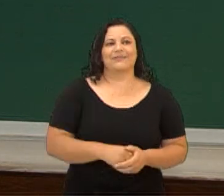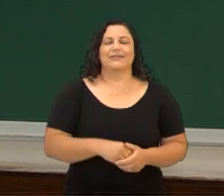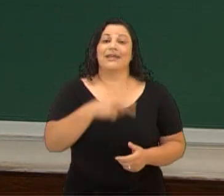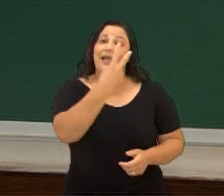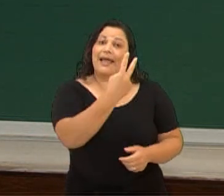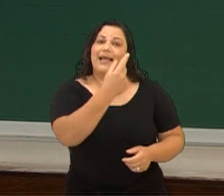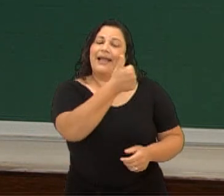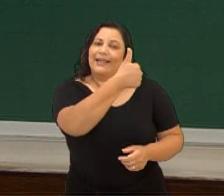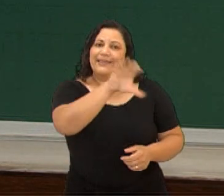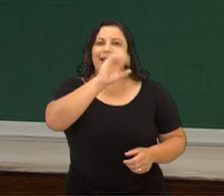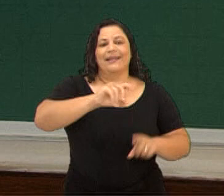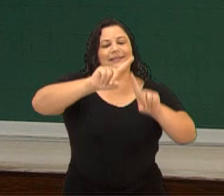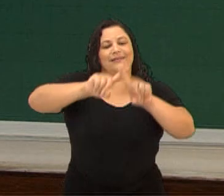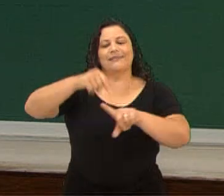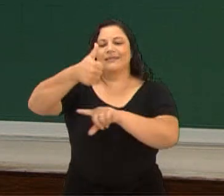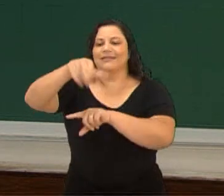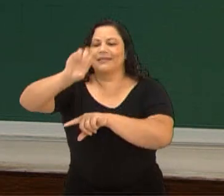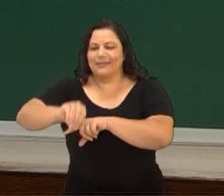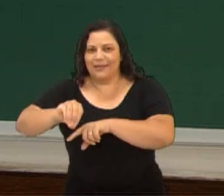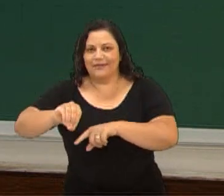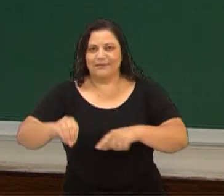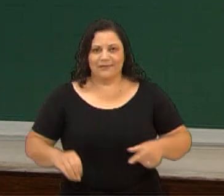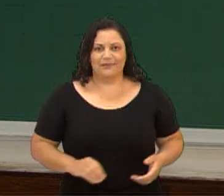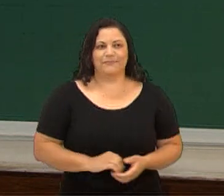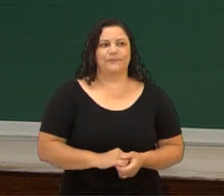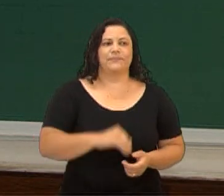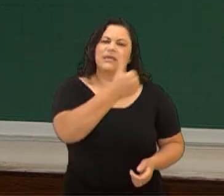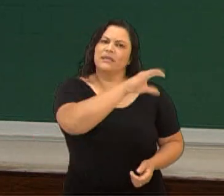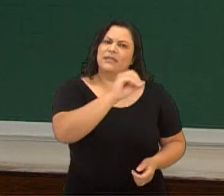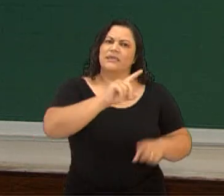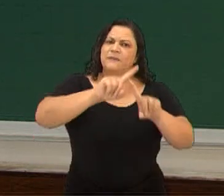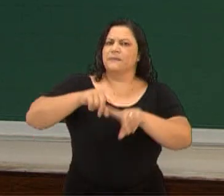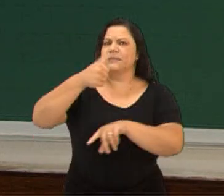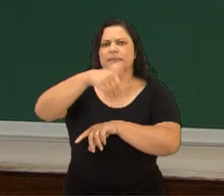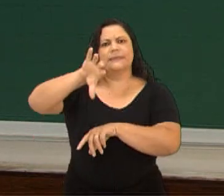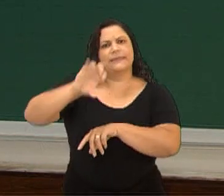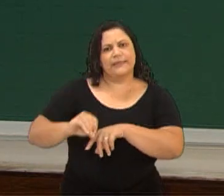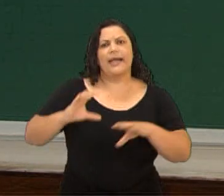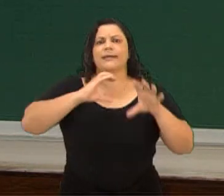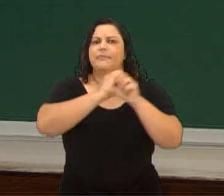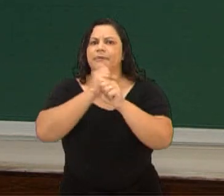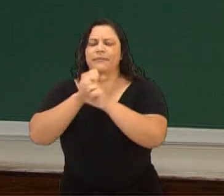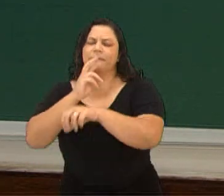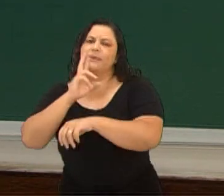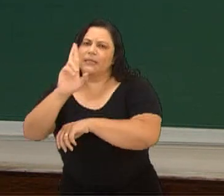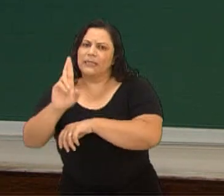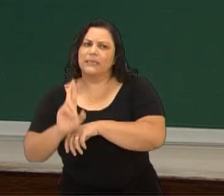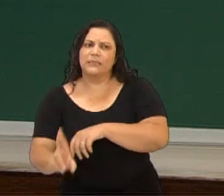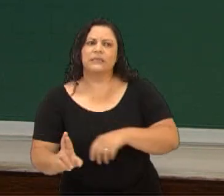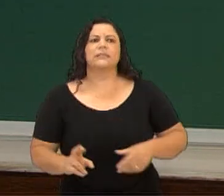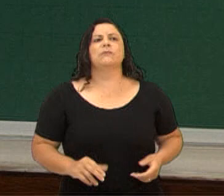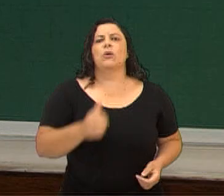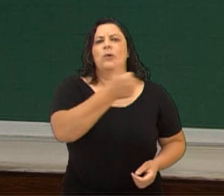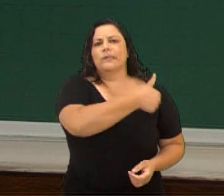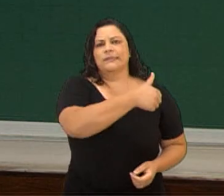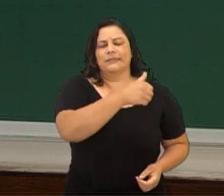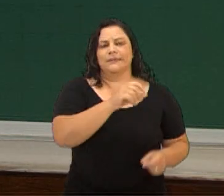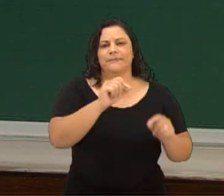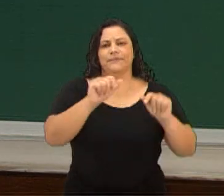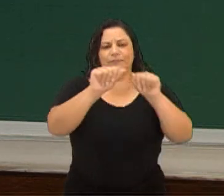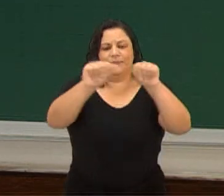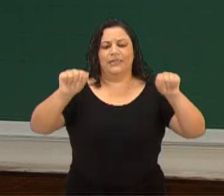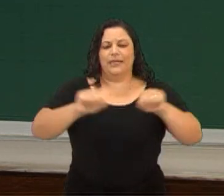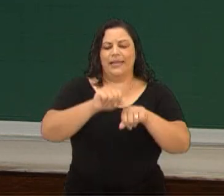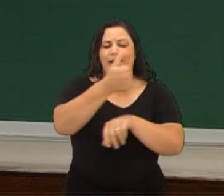10 vezes 10, certinho? E 10 vezes 10, fazendo toda a continha, nós vamos encontrar que a área vai